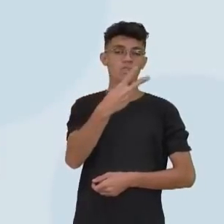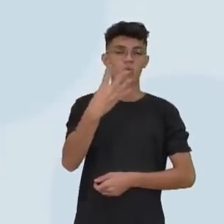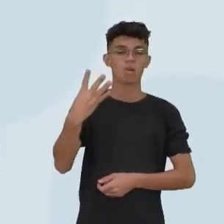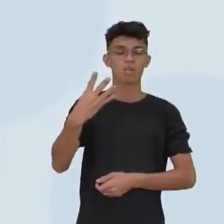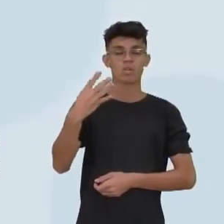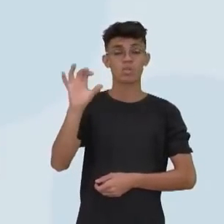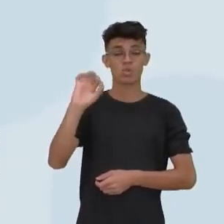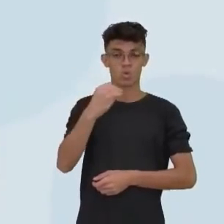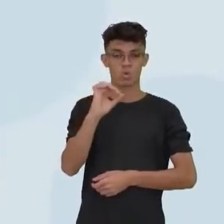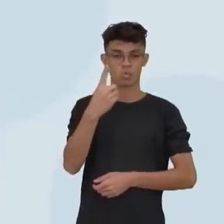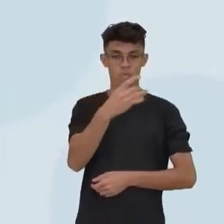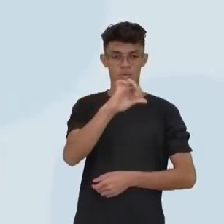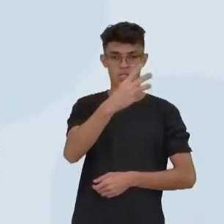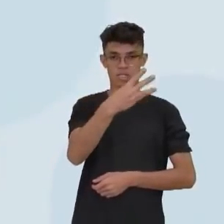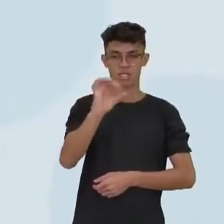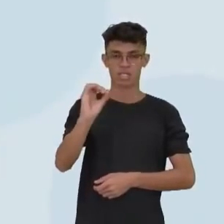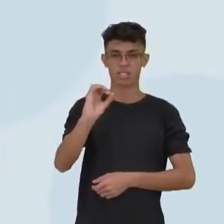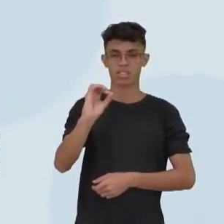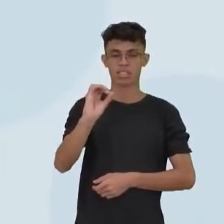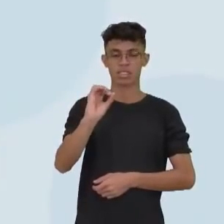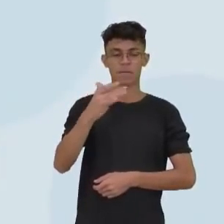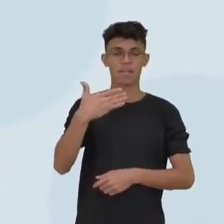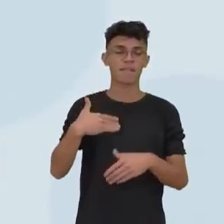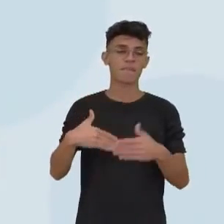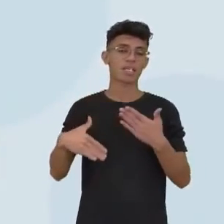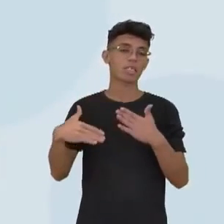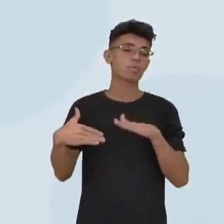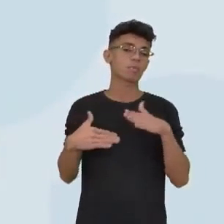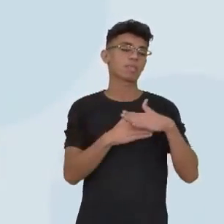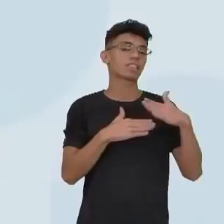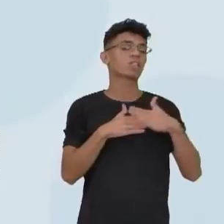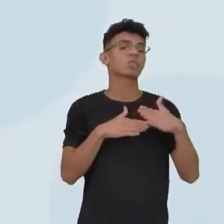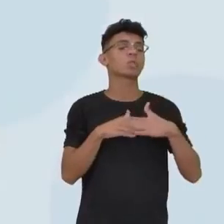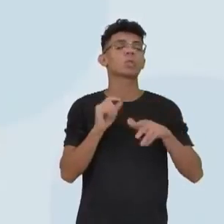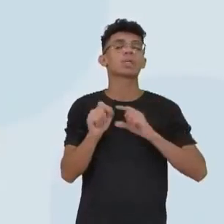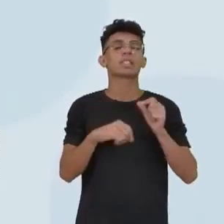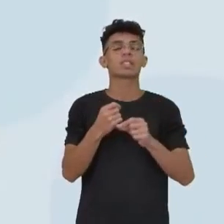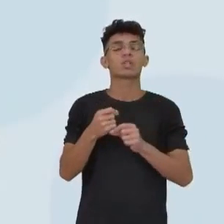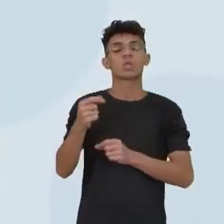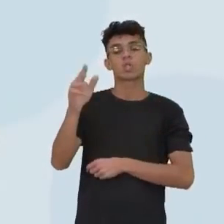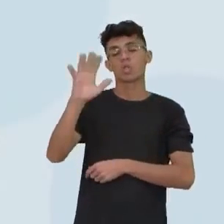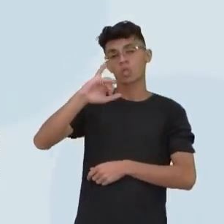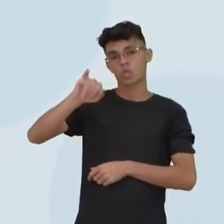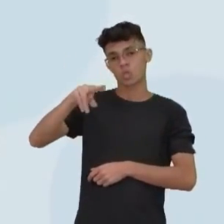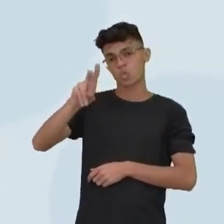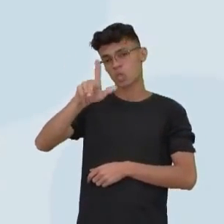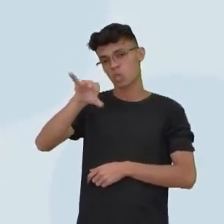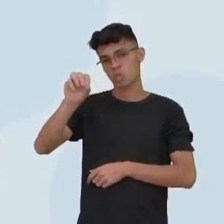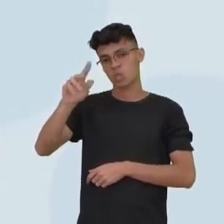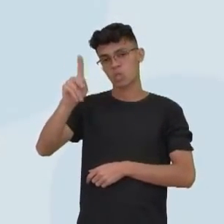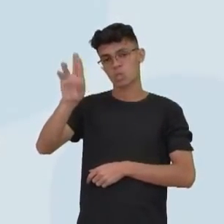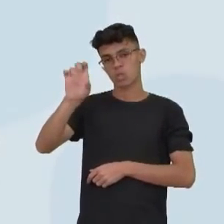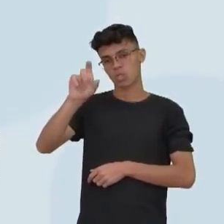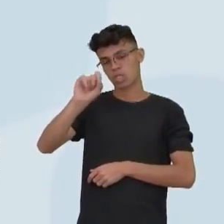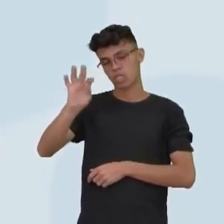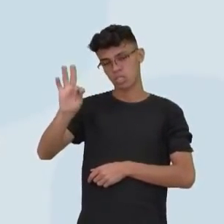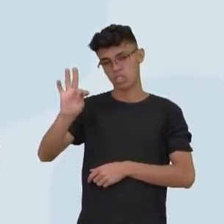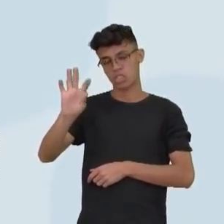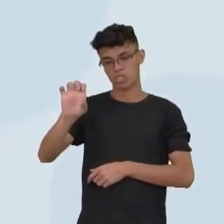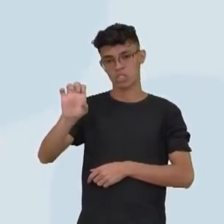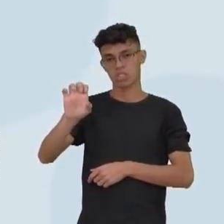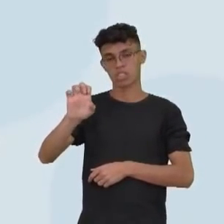de 1930, impediu a posse do presidente eleito Júlio Prestes e pôs fim à